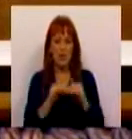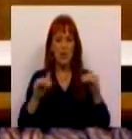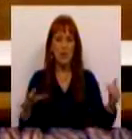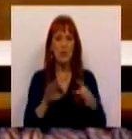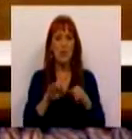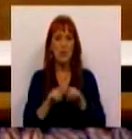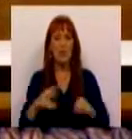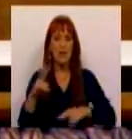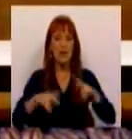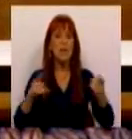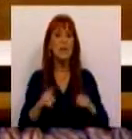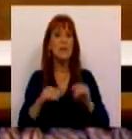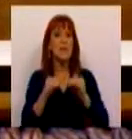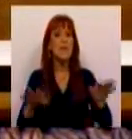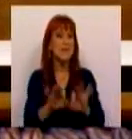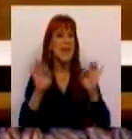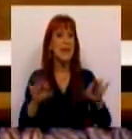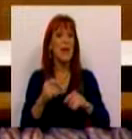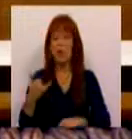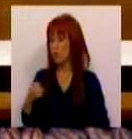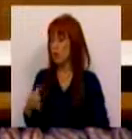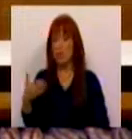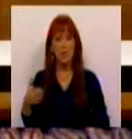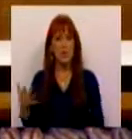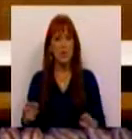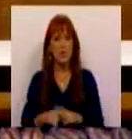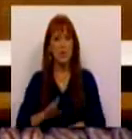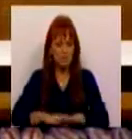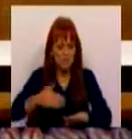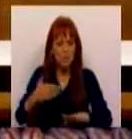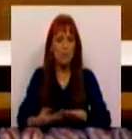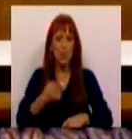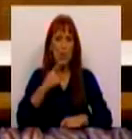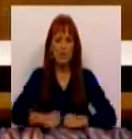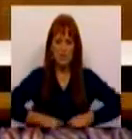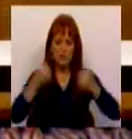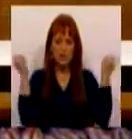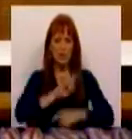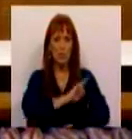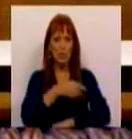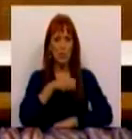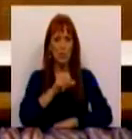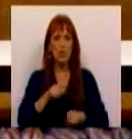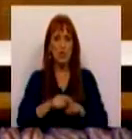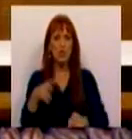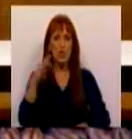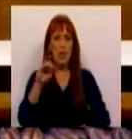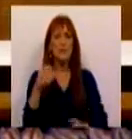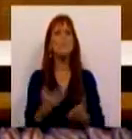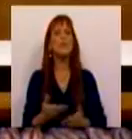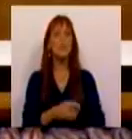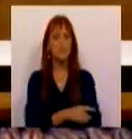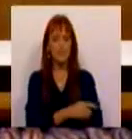transferências financeiras em patamar idêntico ao de 2011. Foi reforçado de novo, e bem, o poder local pelo Partido